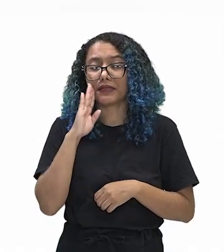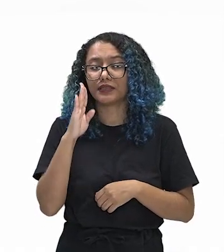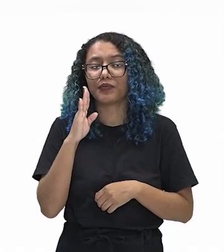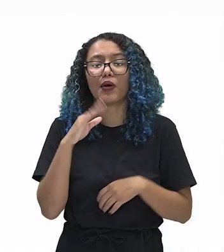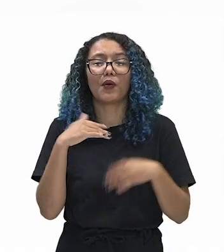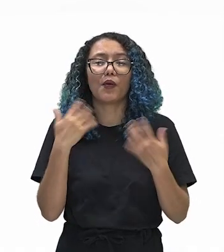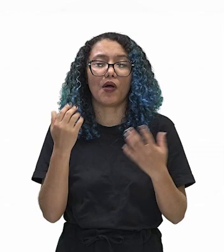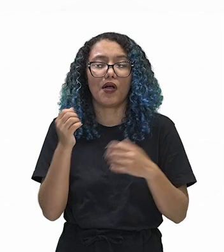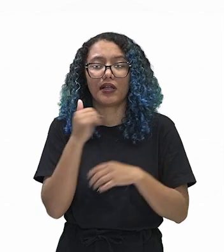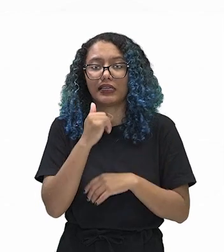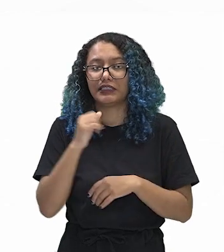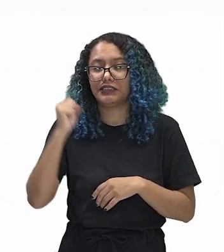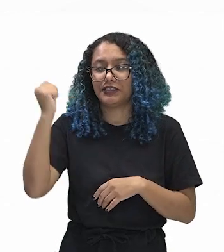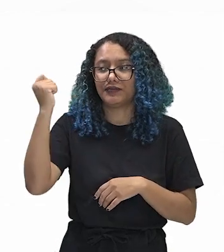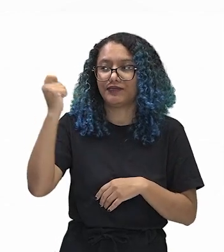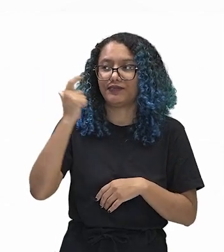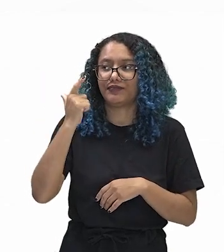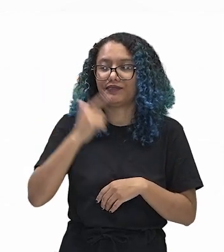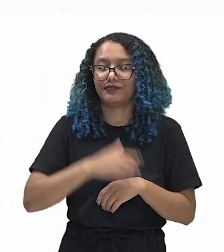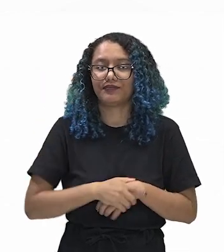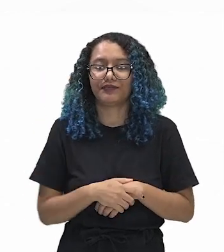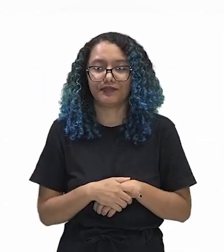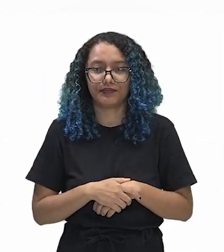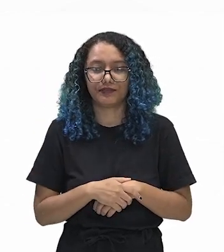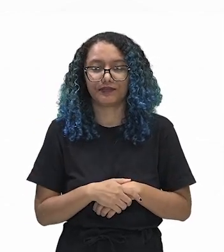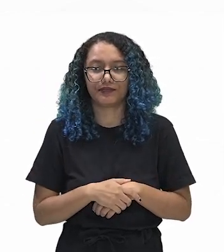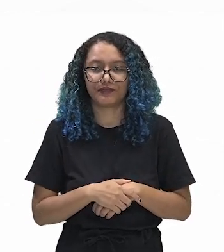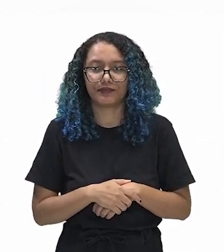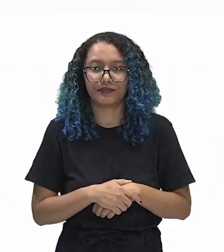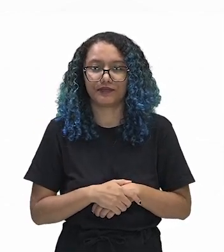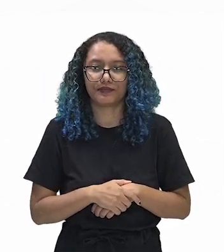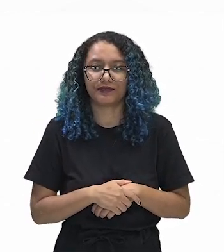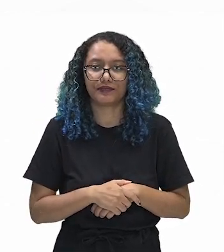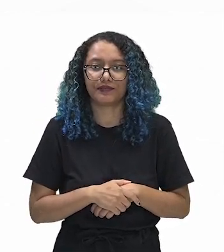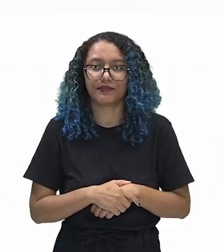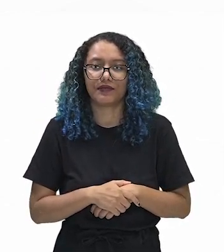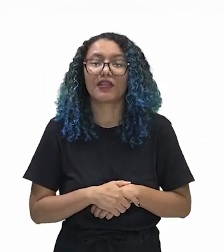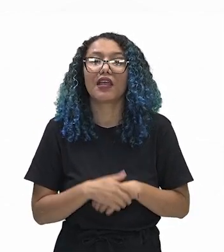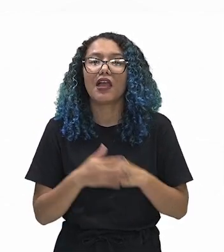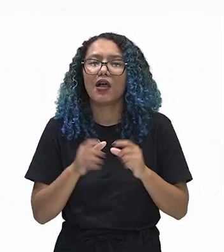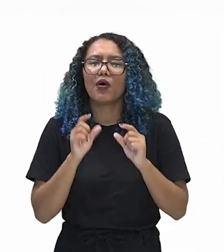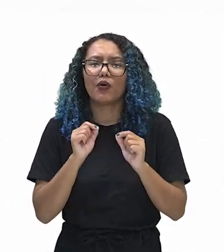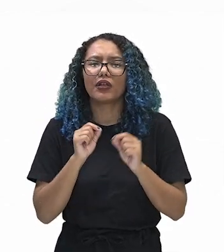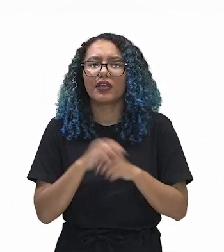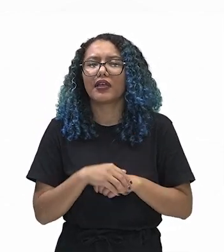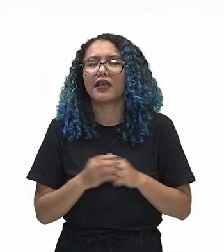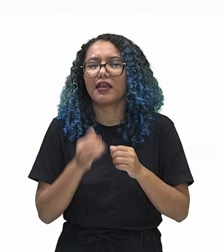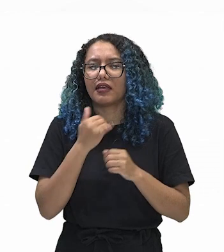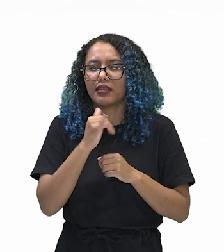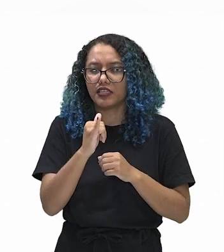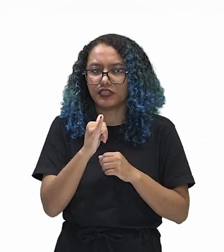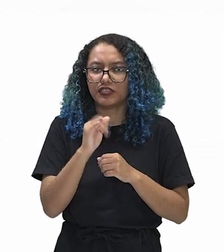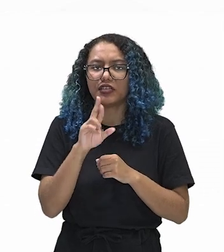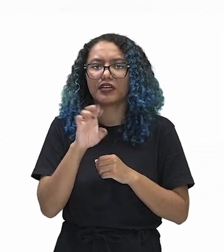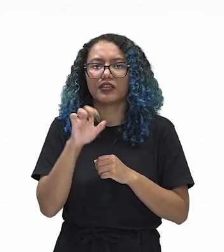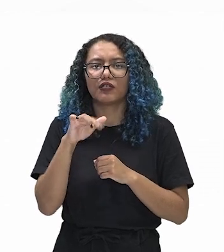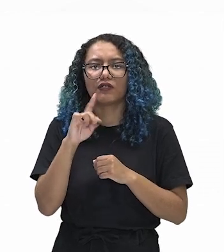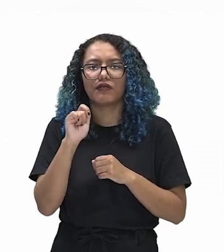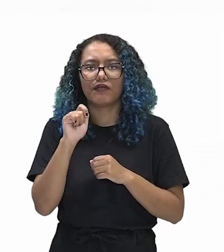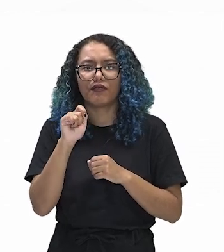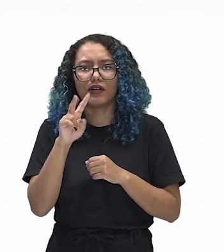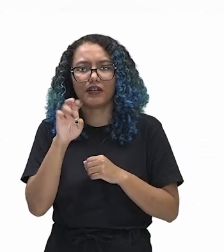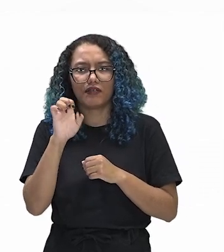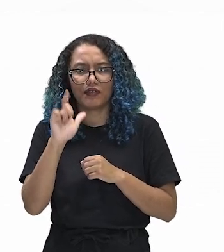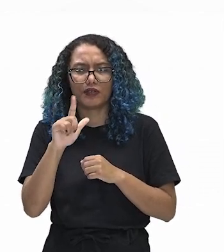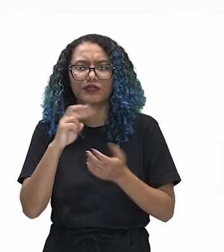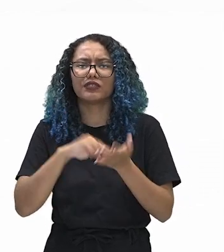solar, pessoal. A energia solar, ela é uma fonte de energia renovável. Por que renovável? Ora, todo